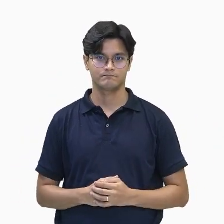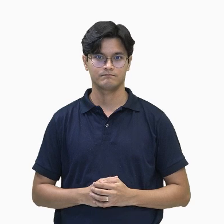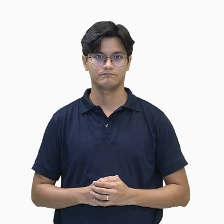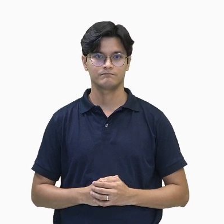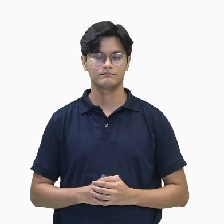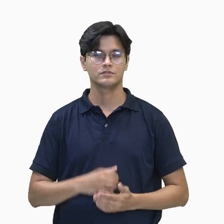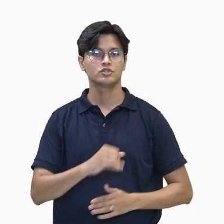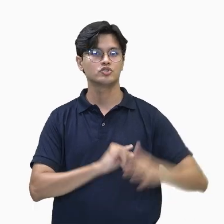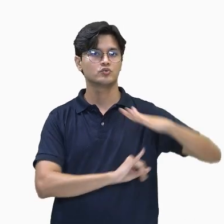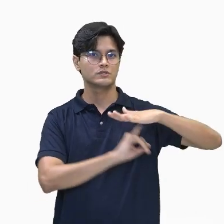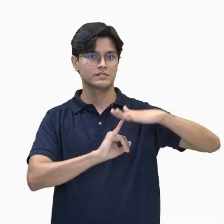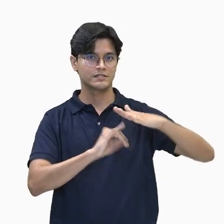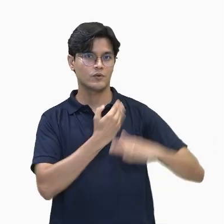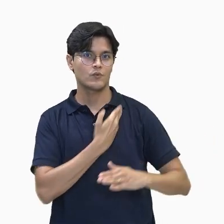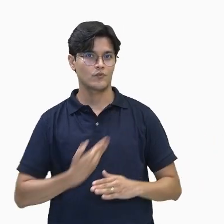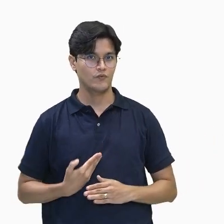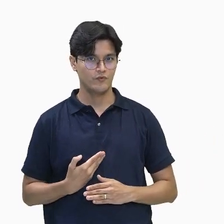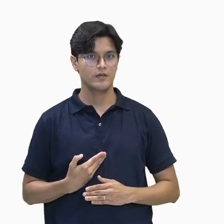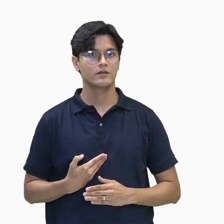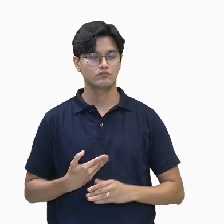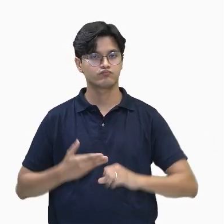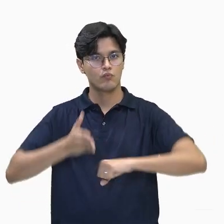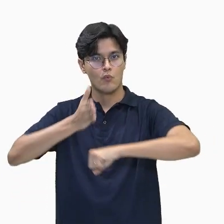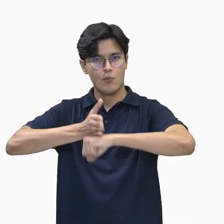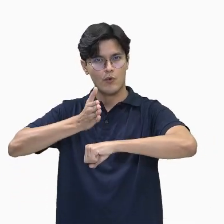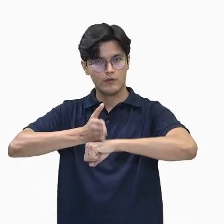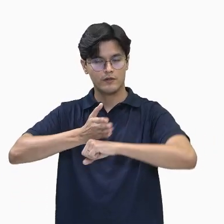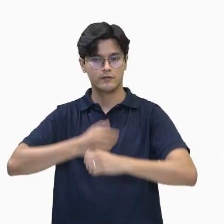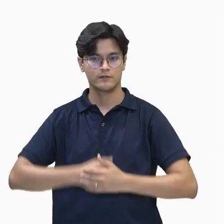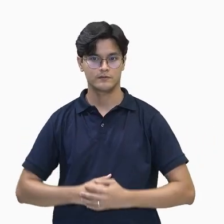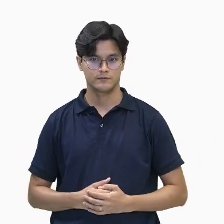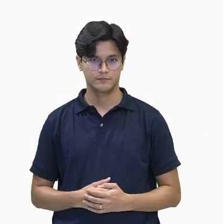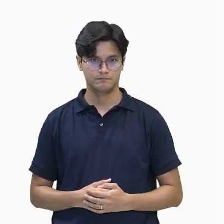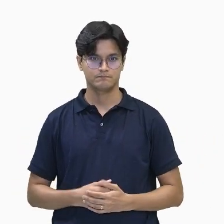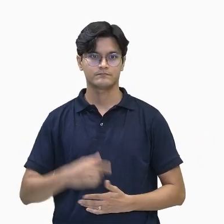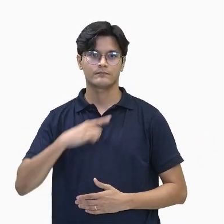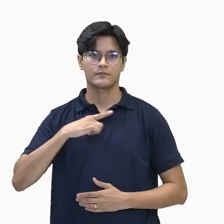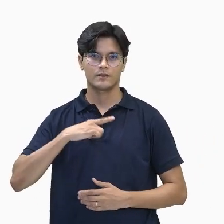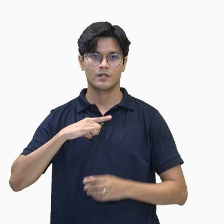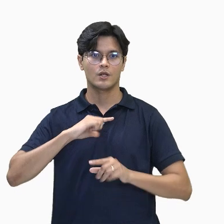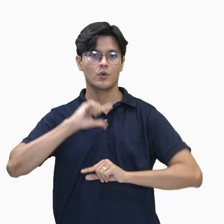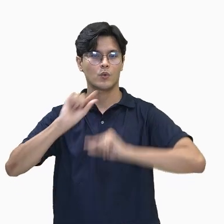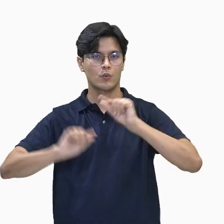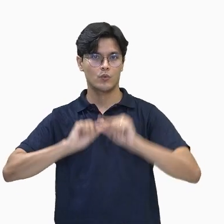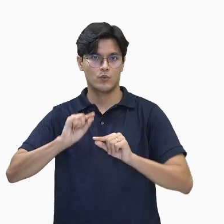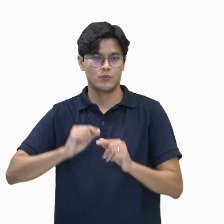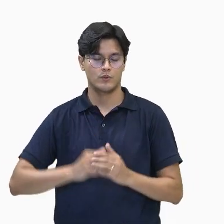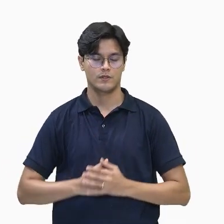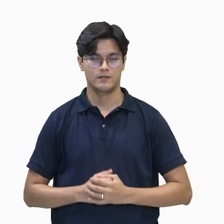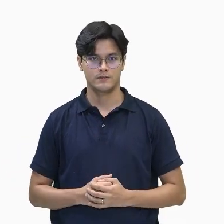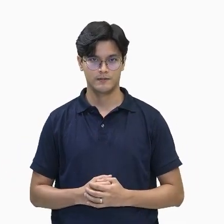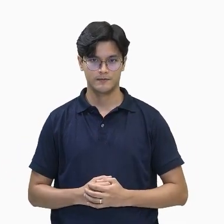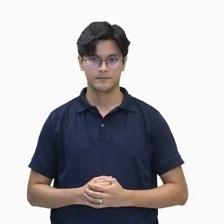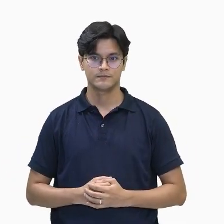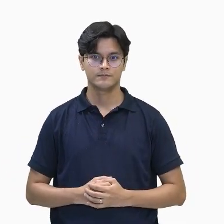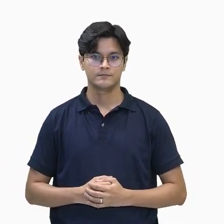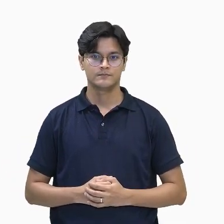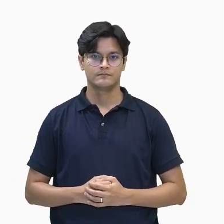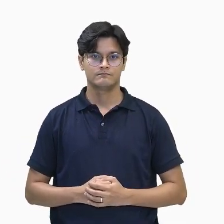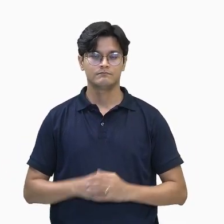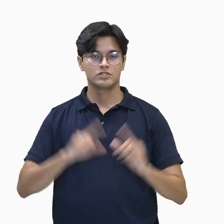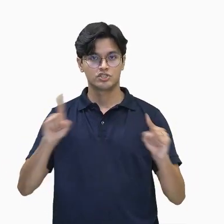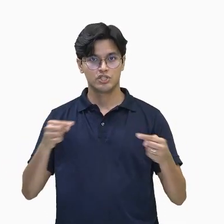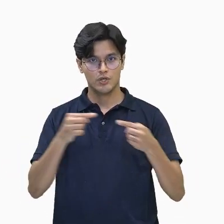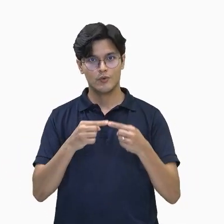moderno, né? As concepções modernas do Estado. Vamos lá, então? Nós temos aqui, na concepção moderna